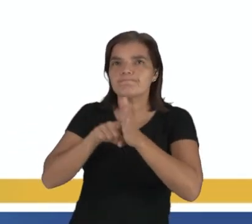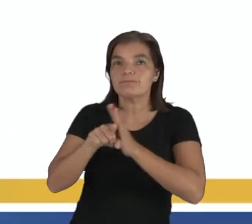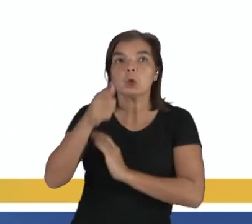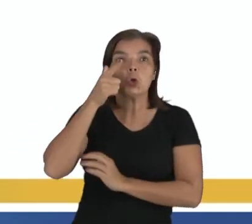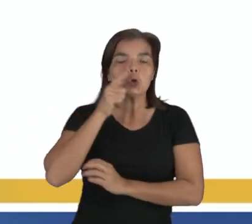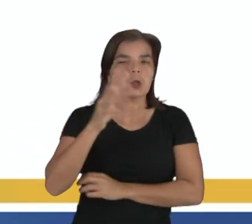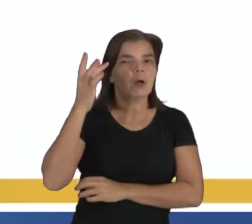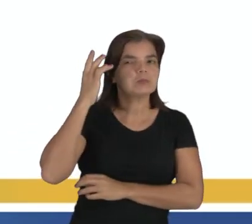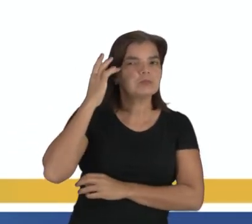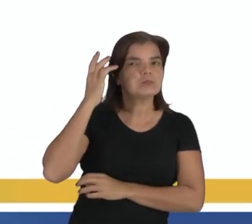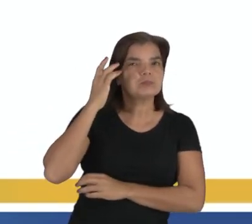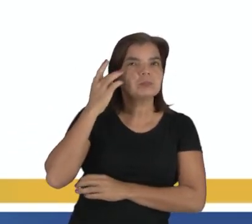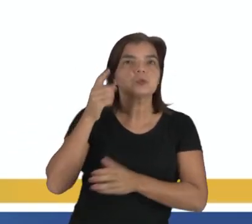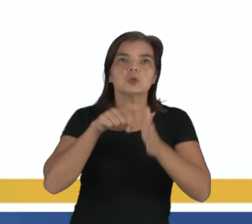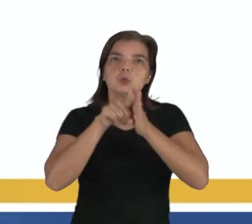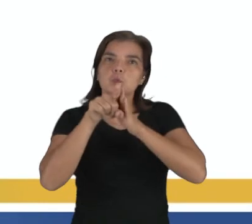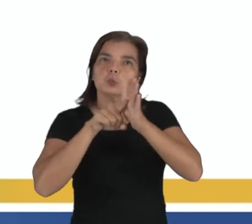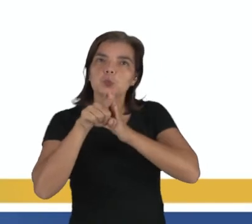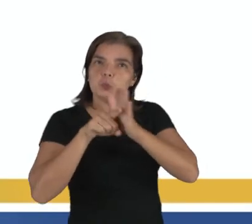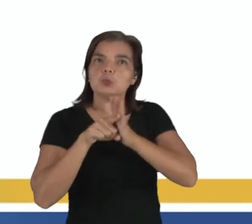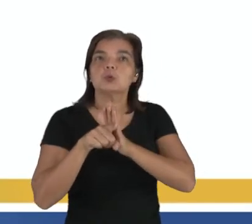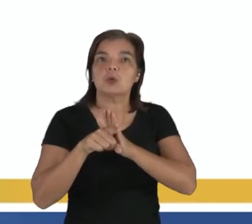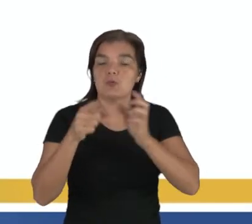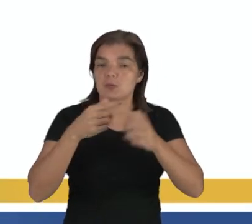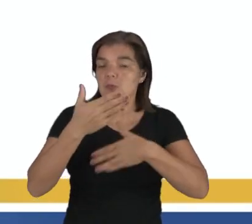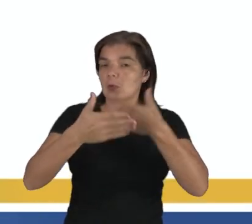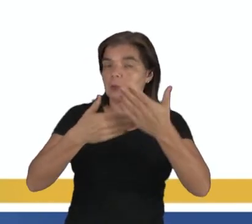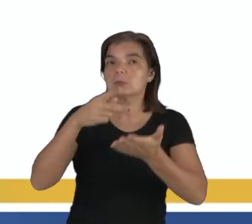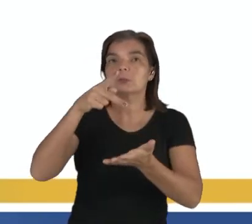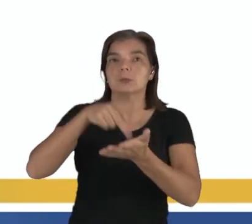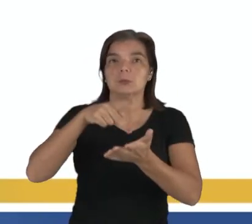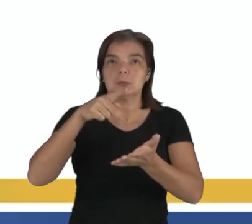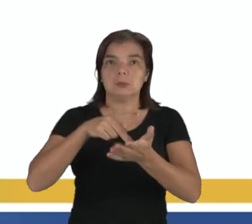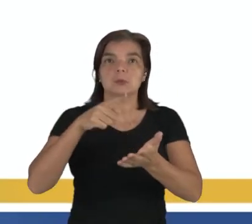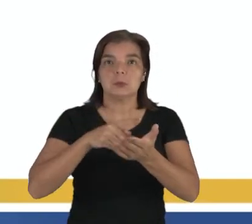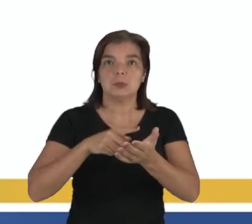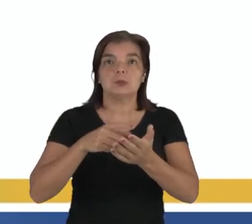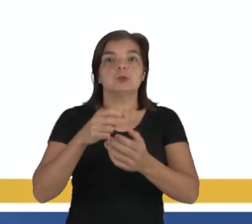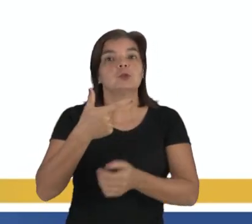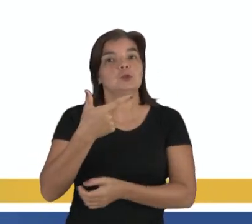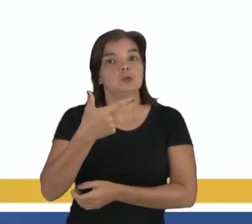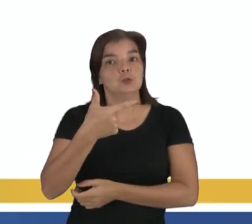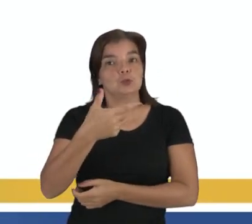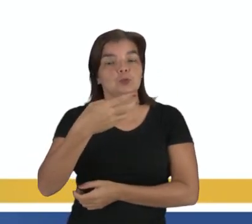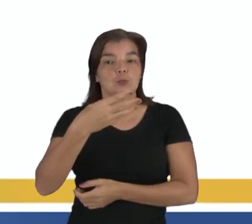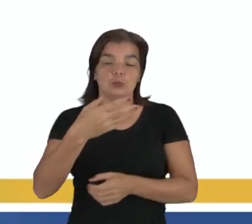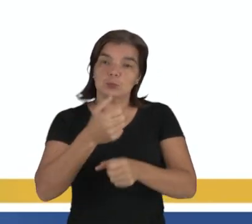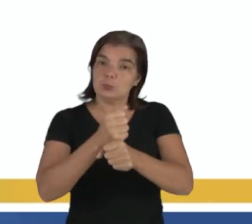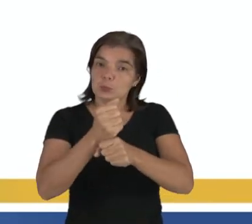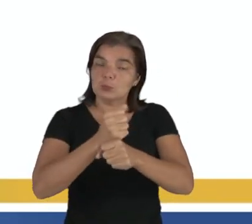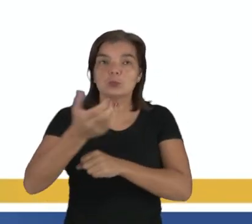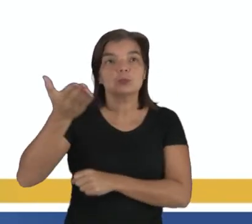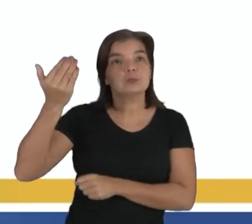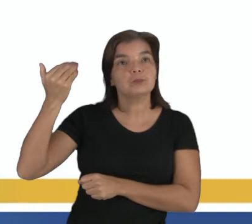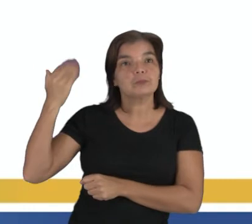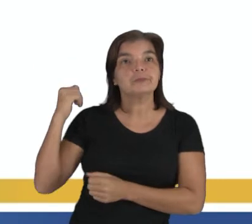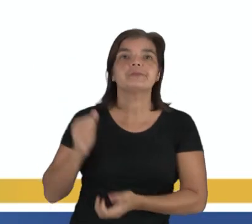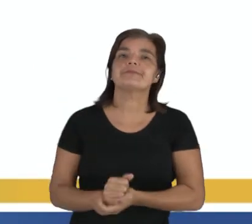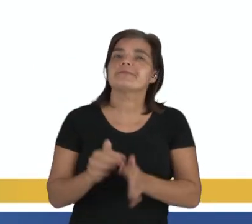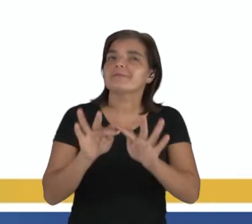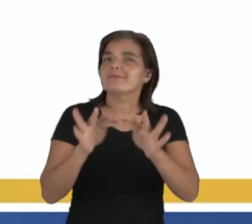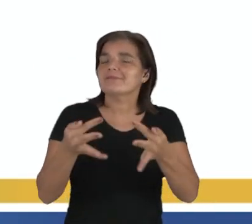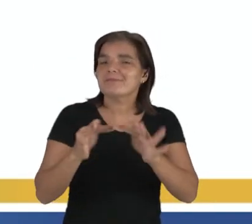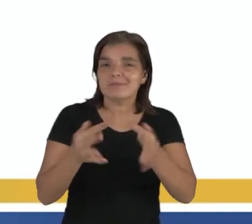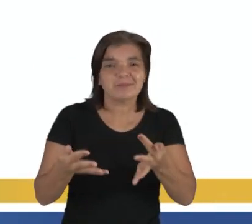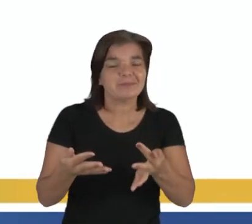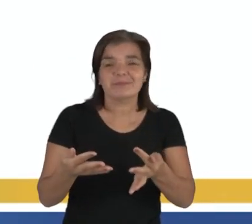científica conseguiu deduzir a partir dos dados brutos gerados pela realidade ao longo dos últimos 12 meses,